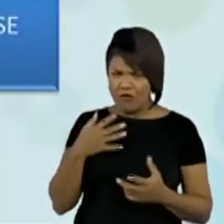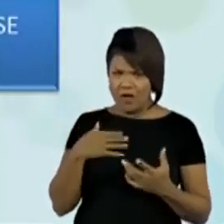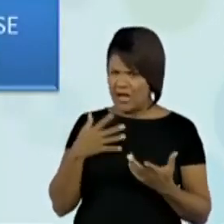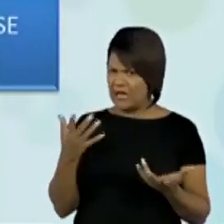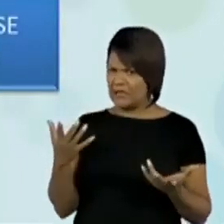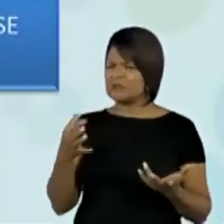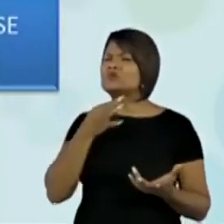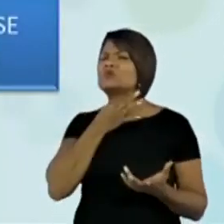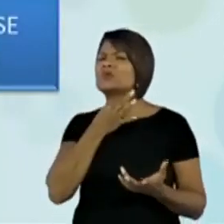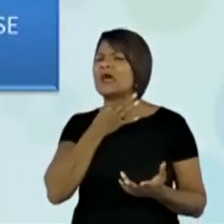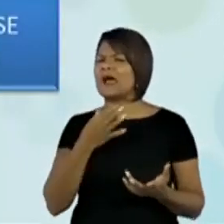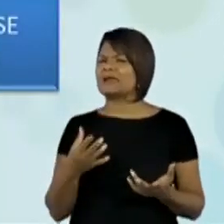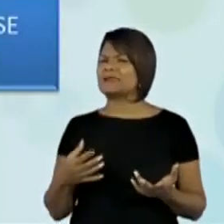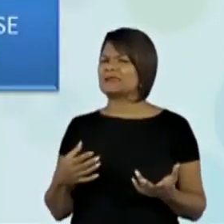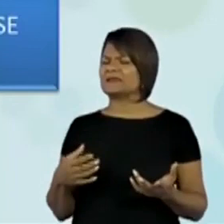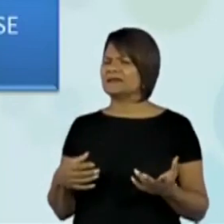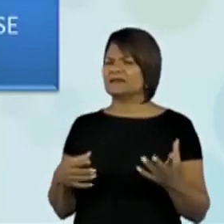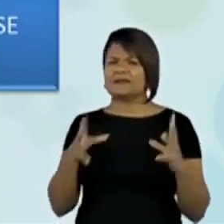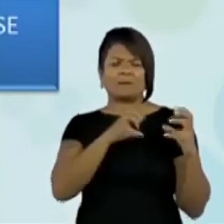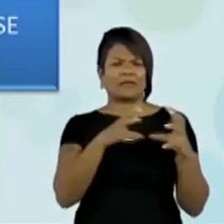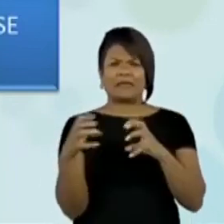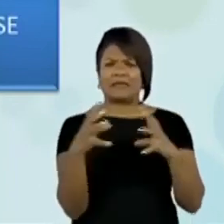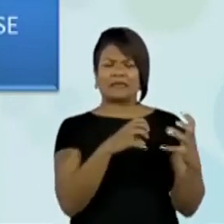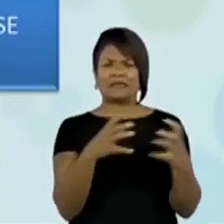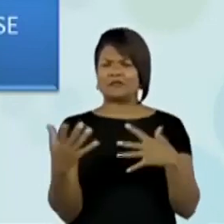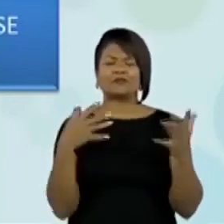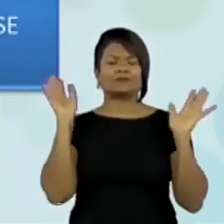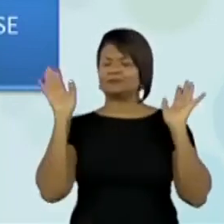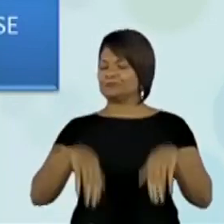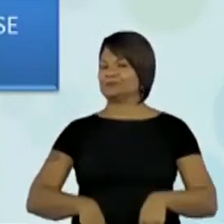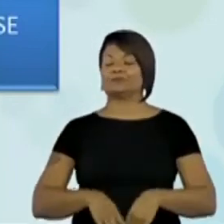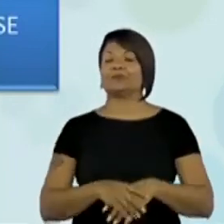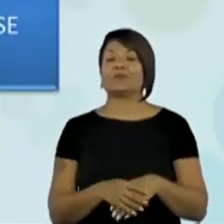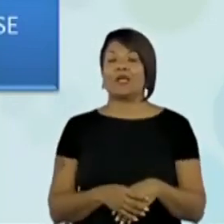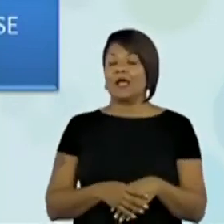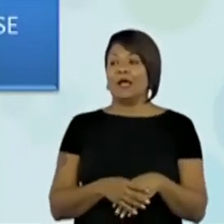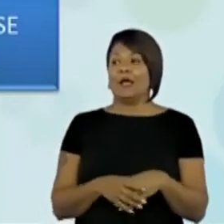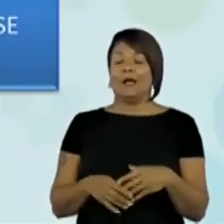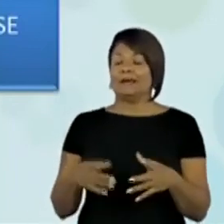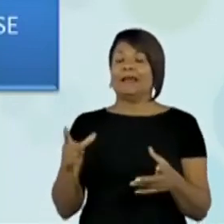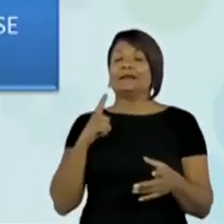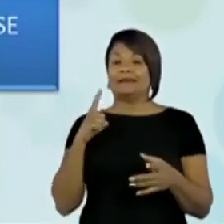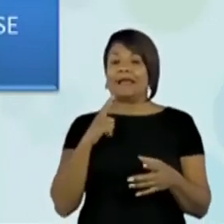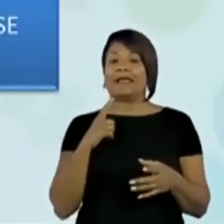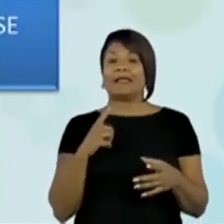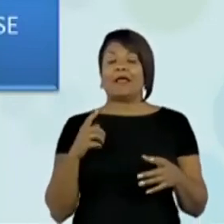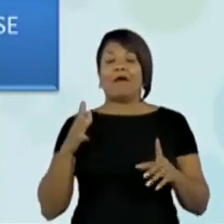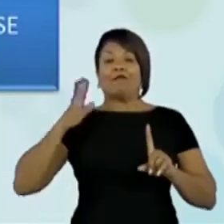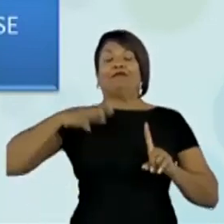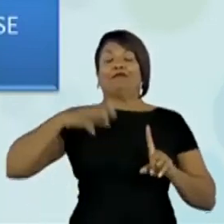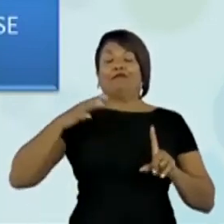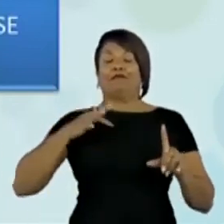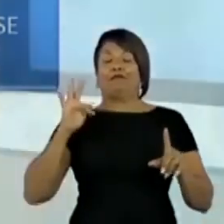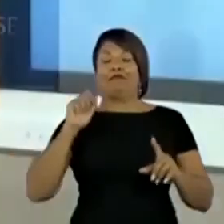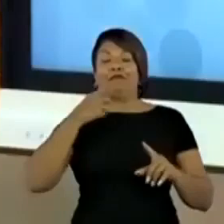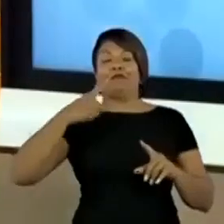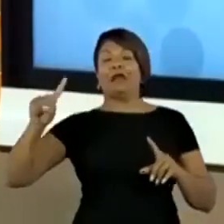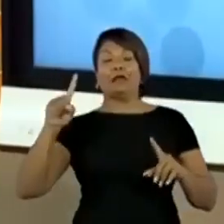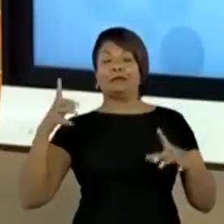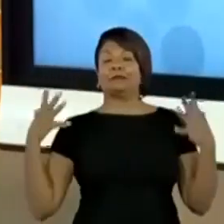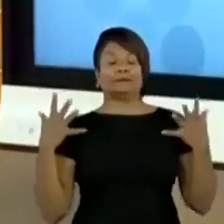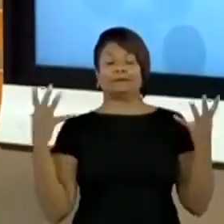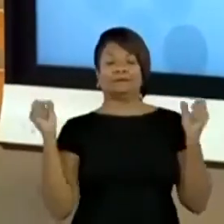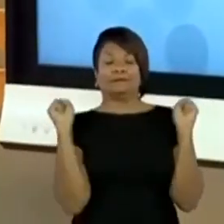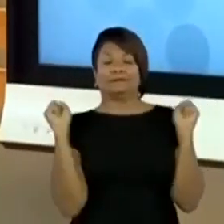brigando lá. Alguns colocam com esse jeito, com esse sotaque. O Rodrigo tem fã-clube que eu já vi ali no site. Já pensou se o Rodrigo